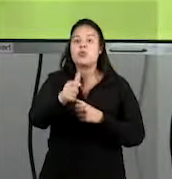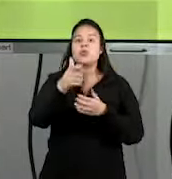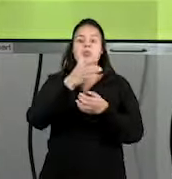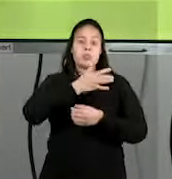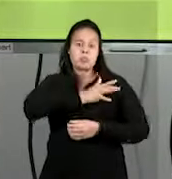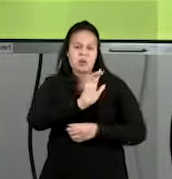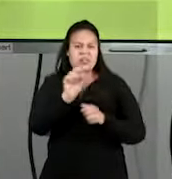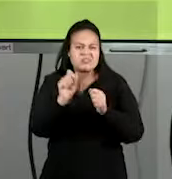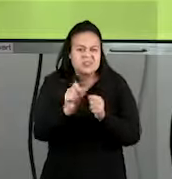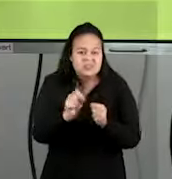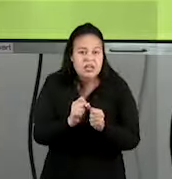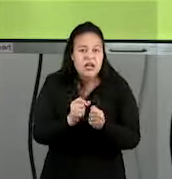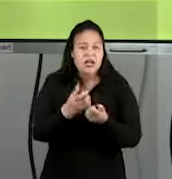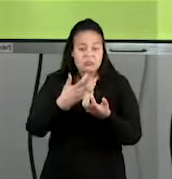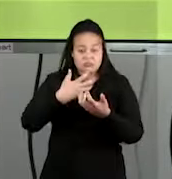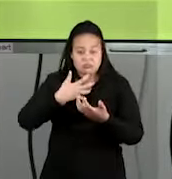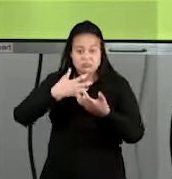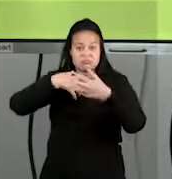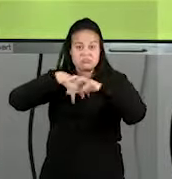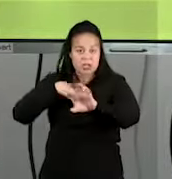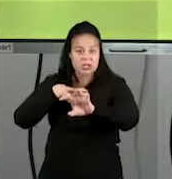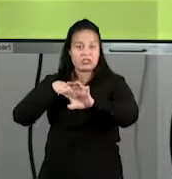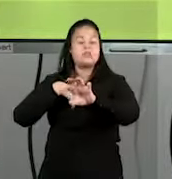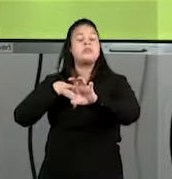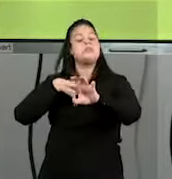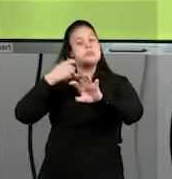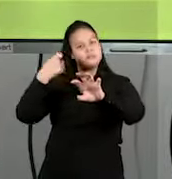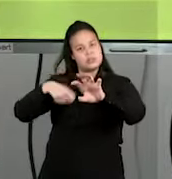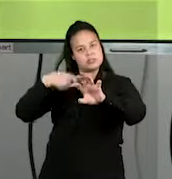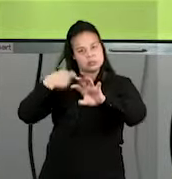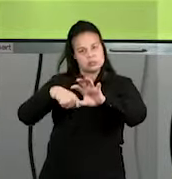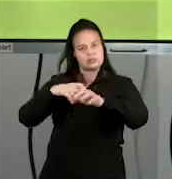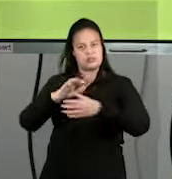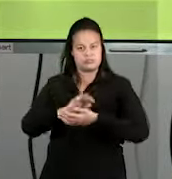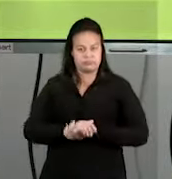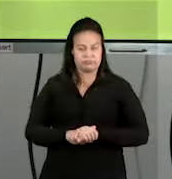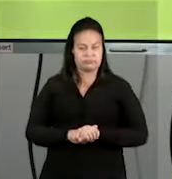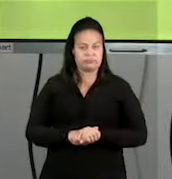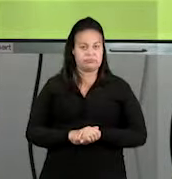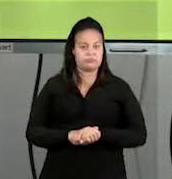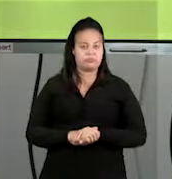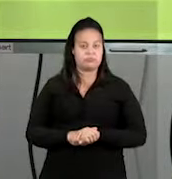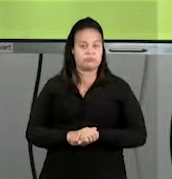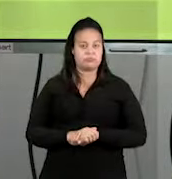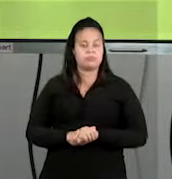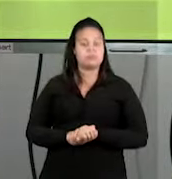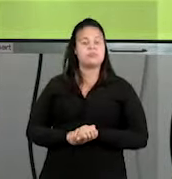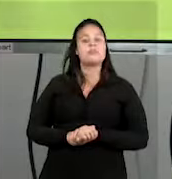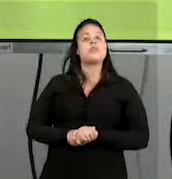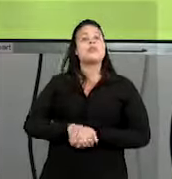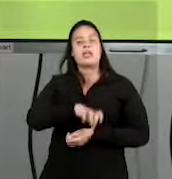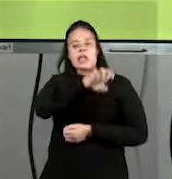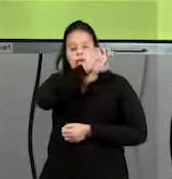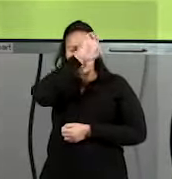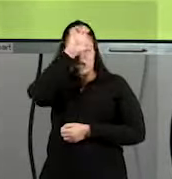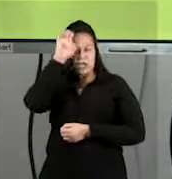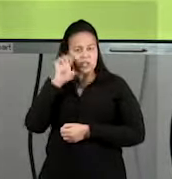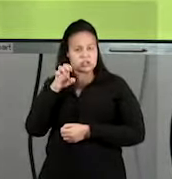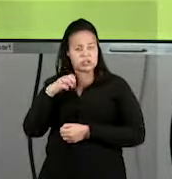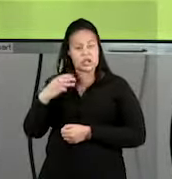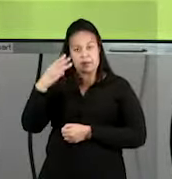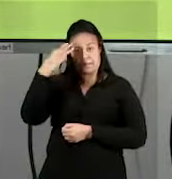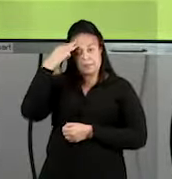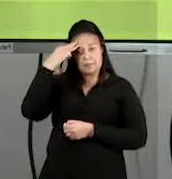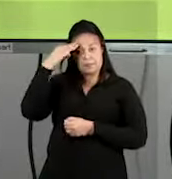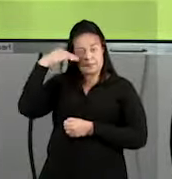ensina isso e os direitos humanos também. A formação moral e ética, porque às vezes você aprende o certo e o